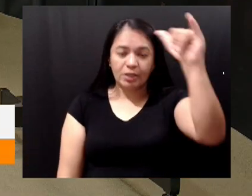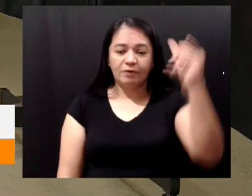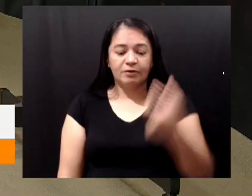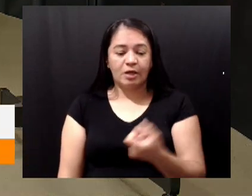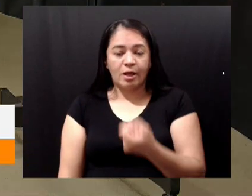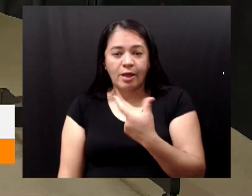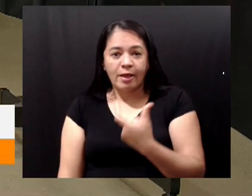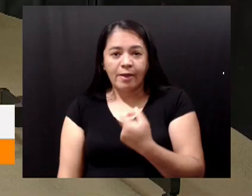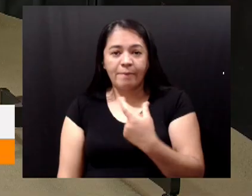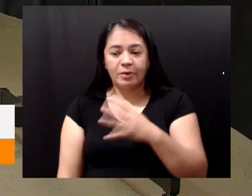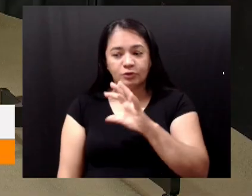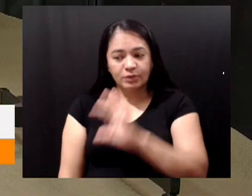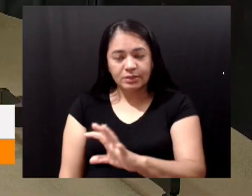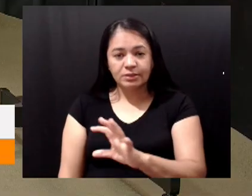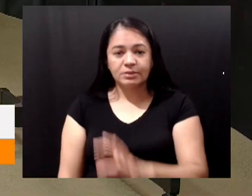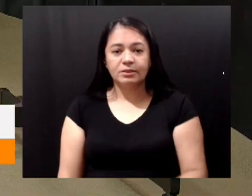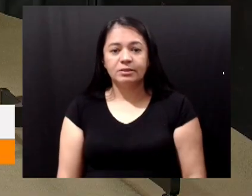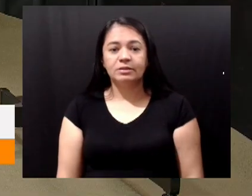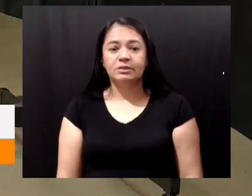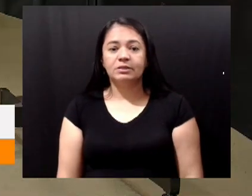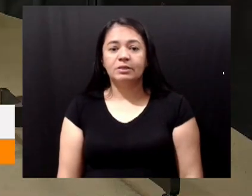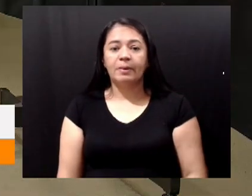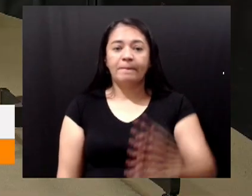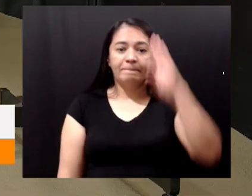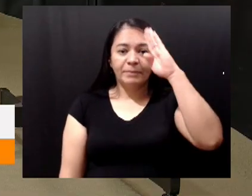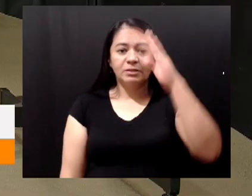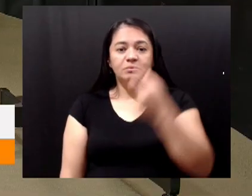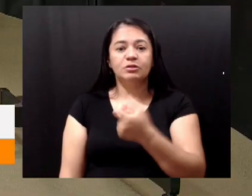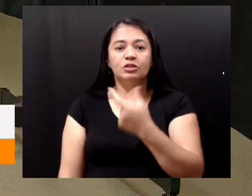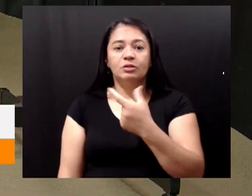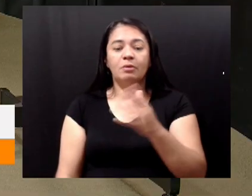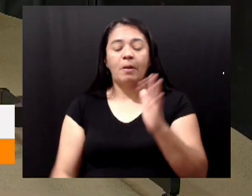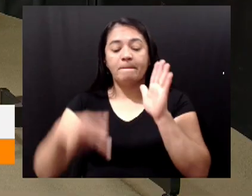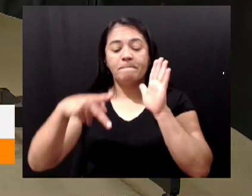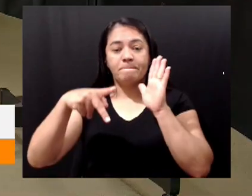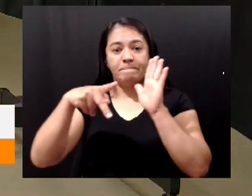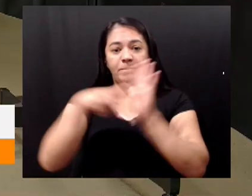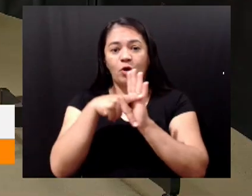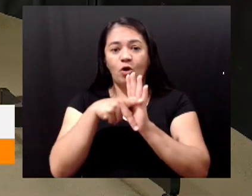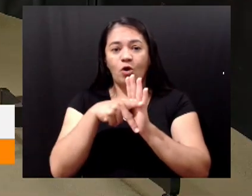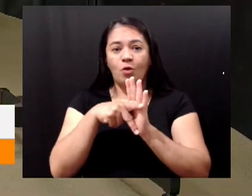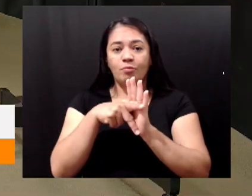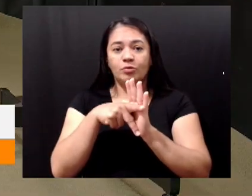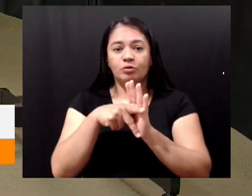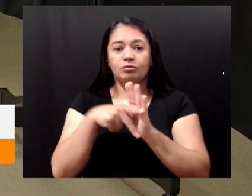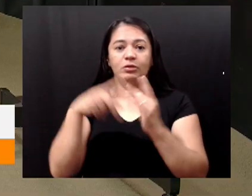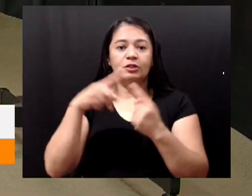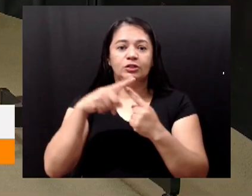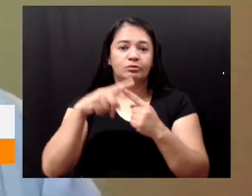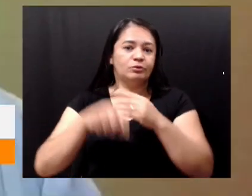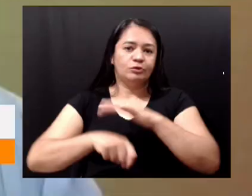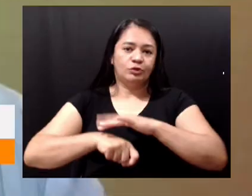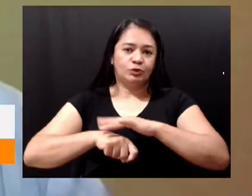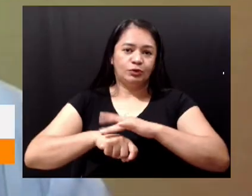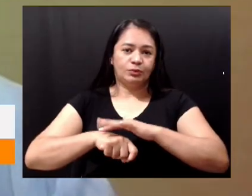de medicações que são, específicas para determinada situação.